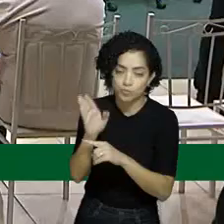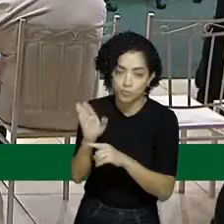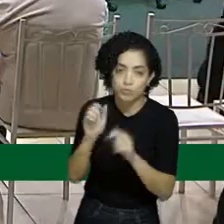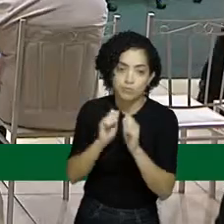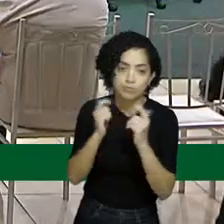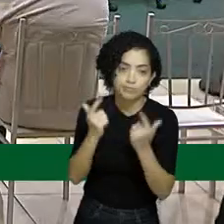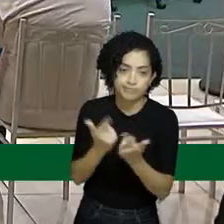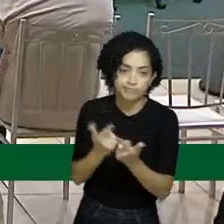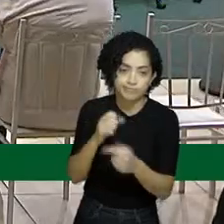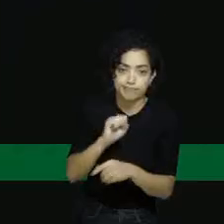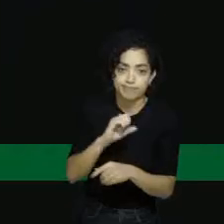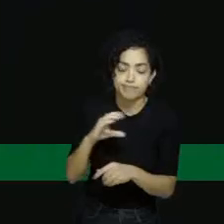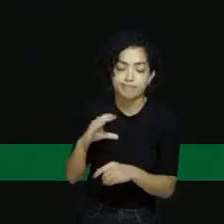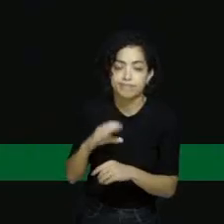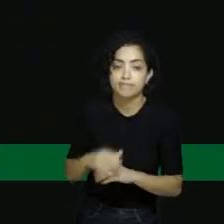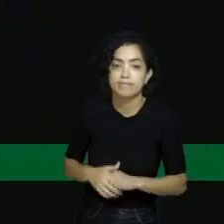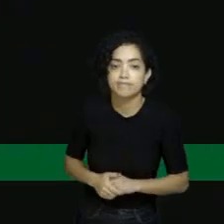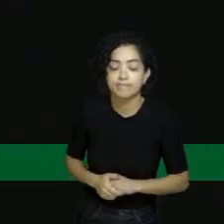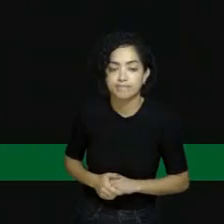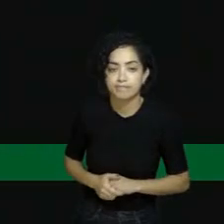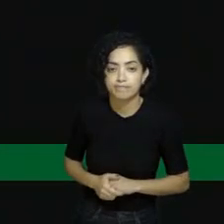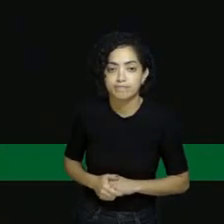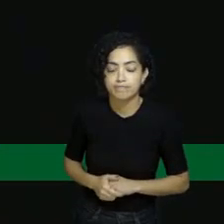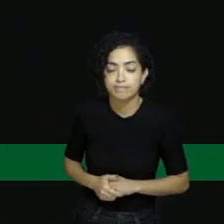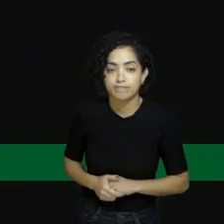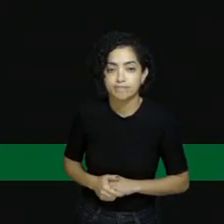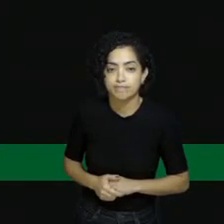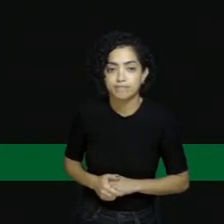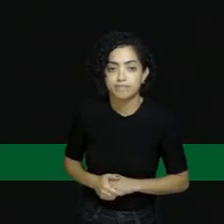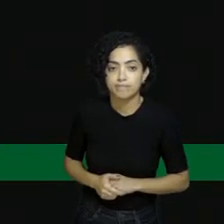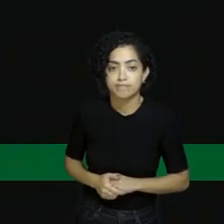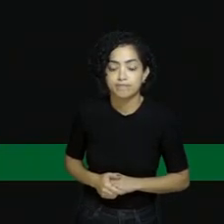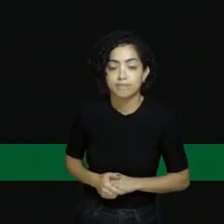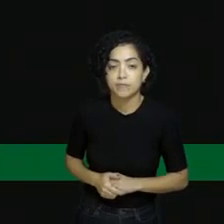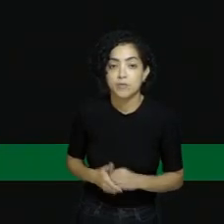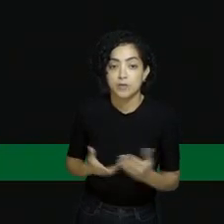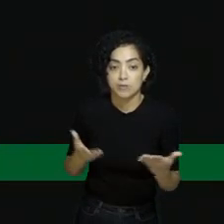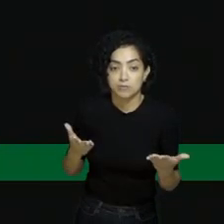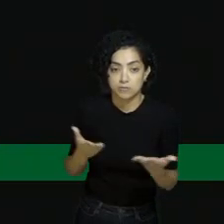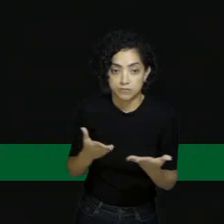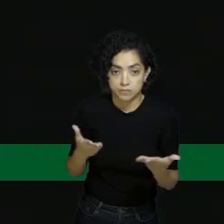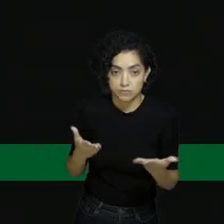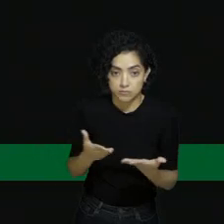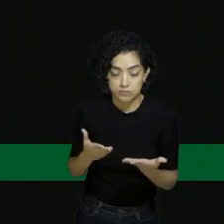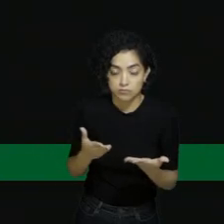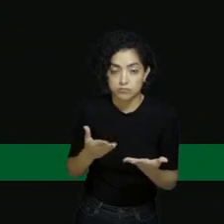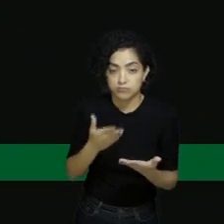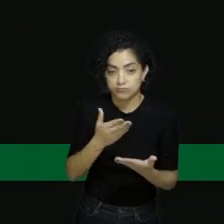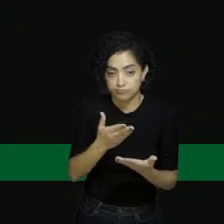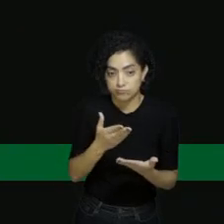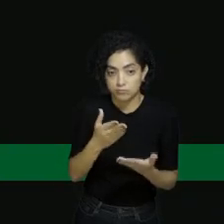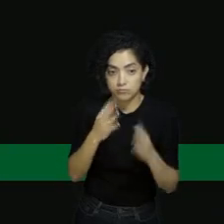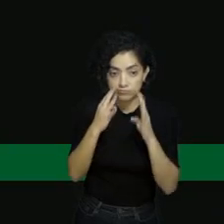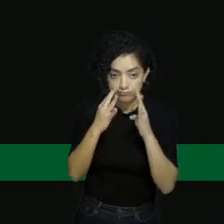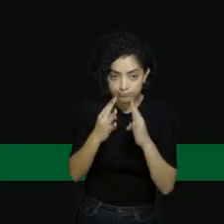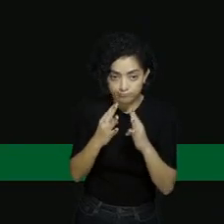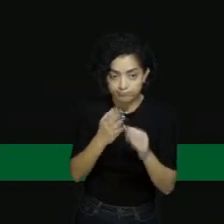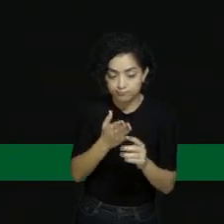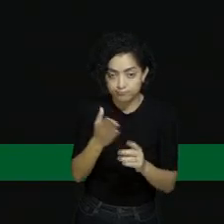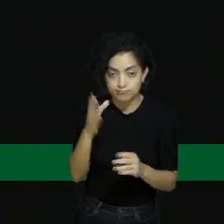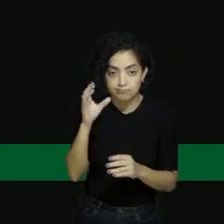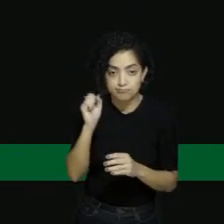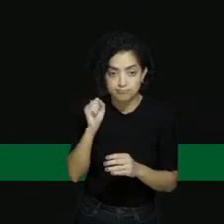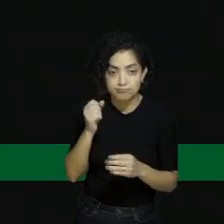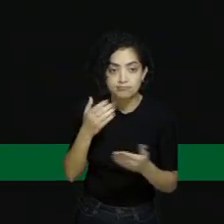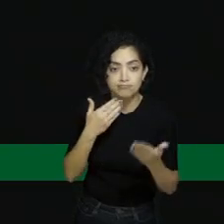nossa Assembleia Legislativa do Estado de Santa Catarina. Estamos aqui para ouvir vocês e dialogar